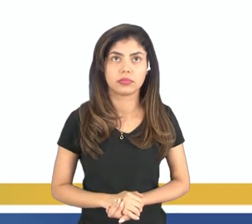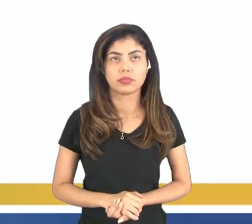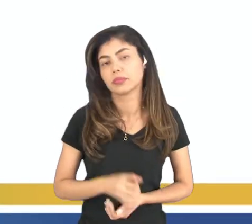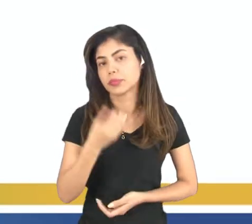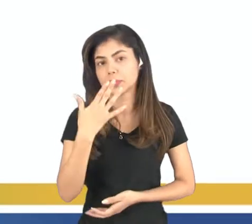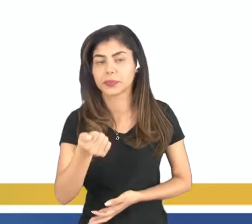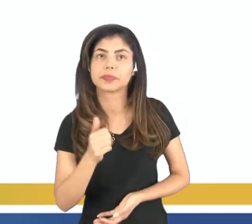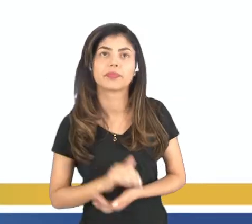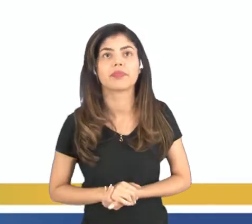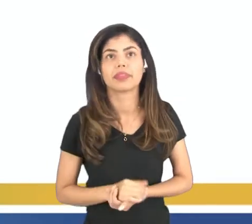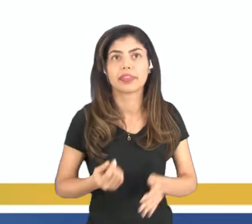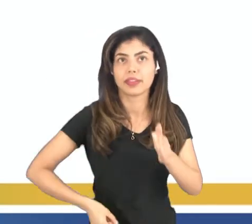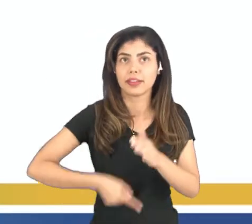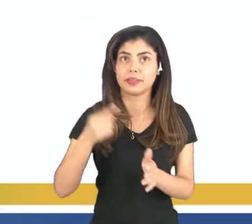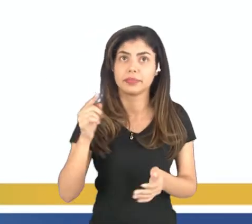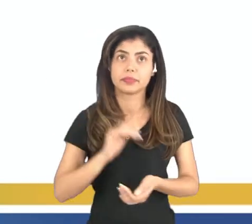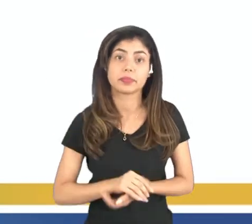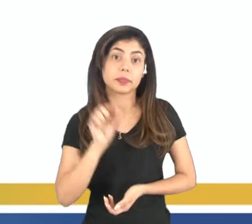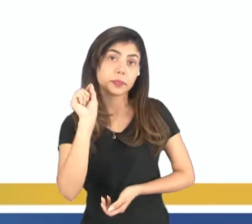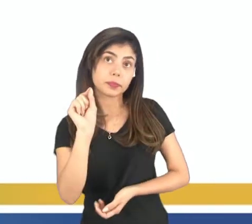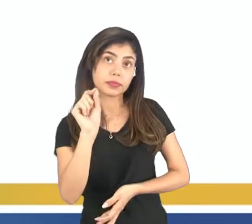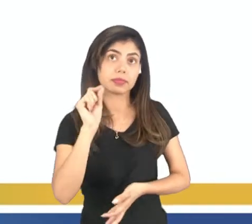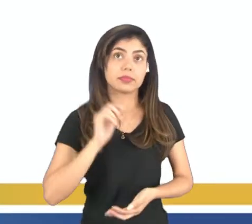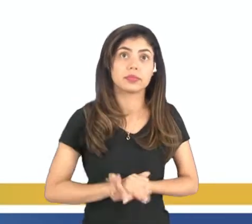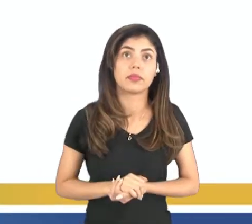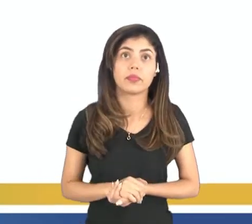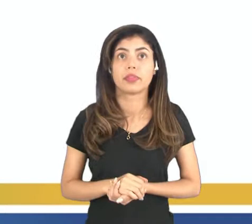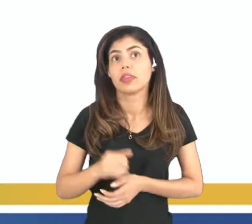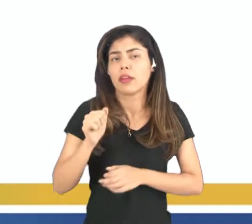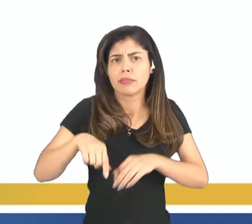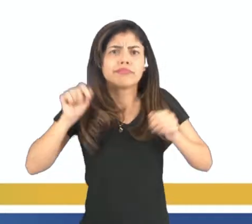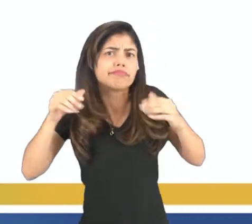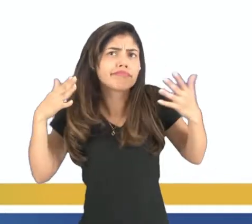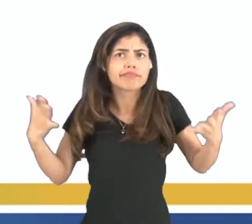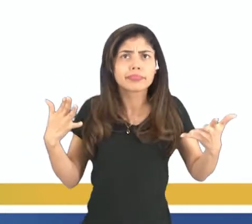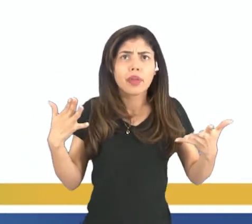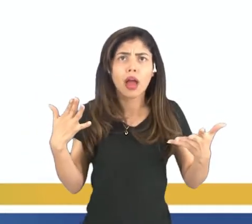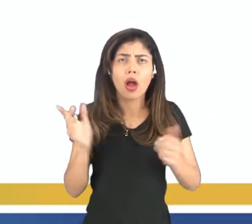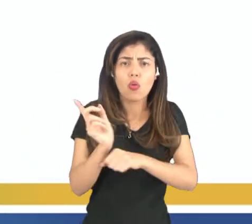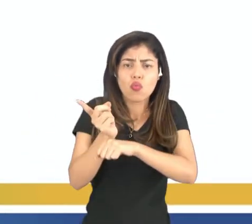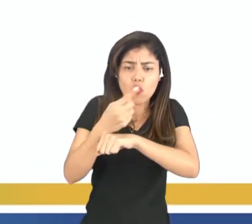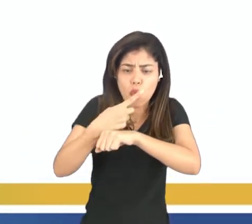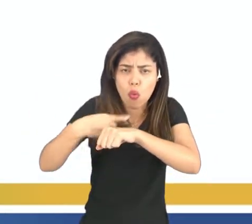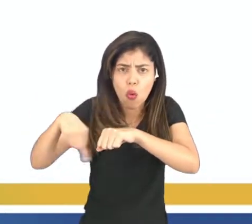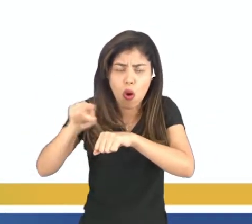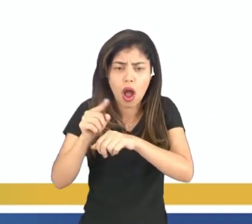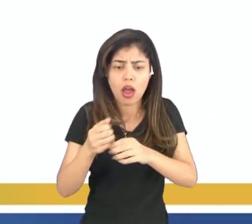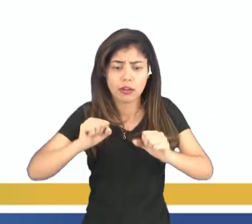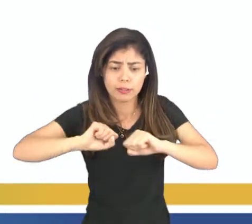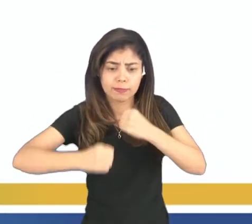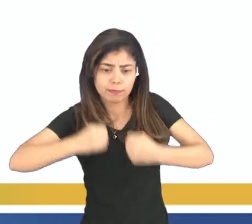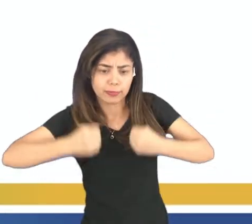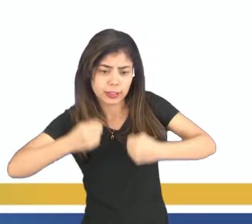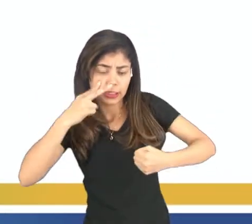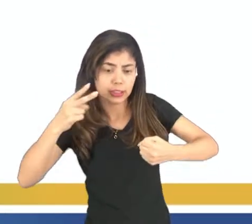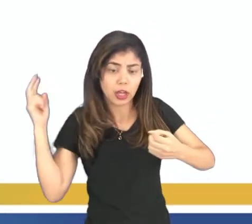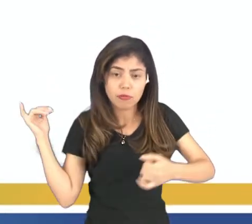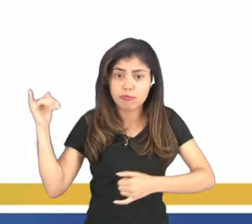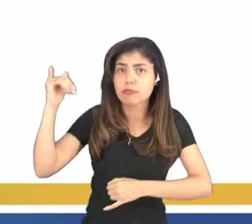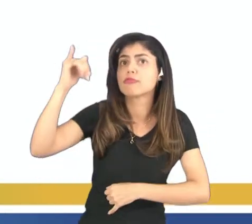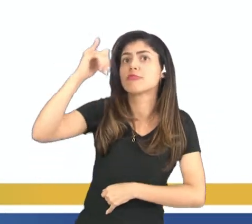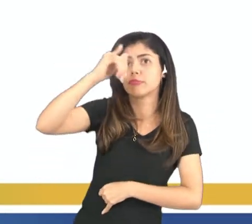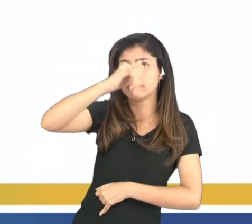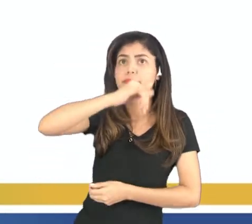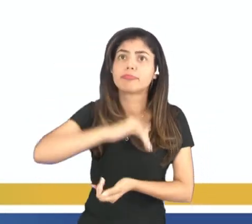é muito bem então a primeira situação de Jesus seguinte que azar o velocímetro do carro do meu pai quebrou quando estávamos